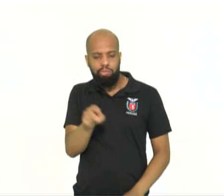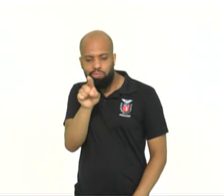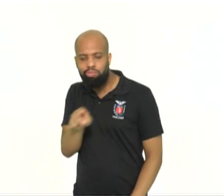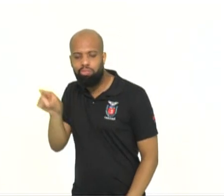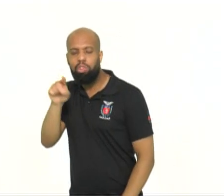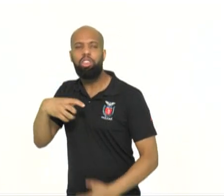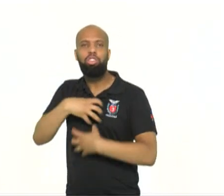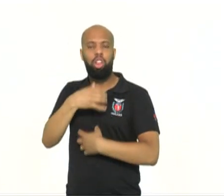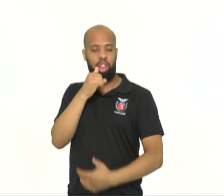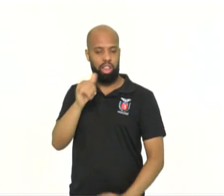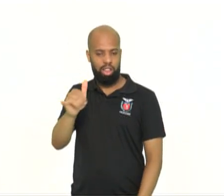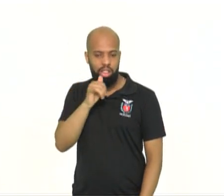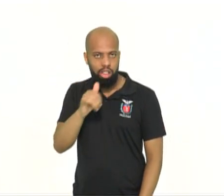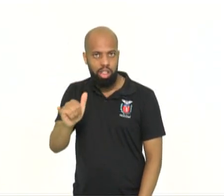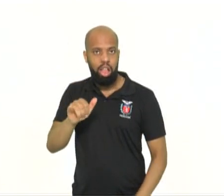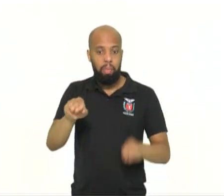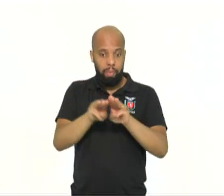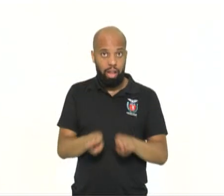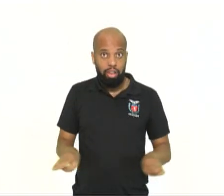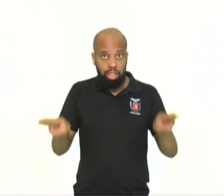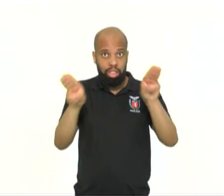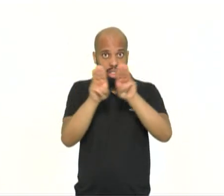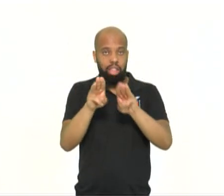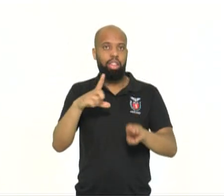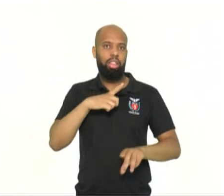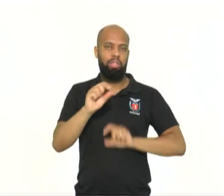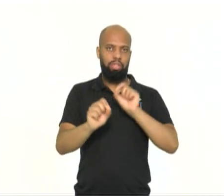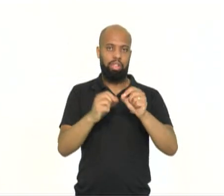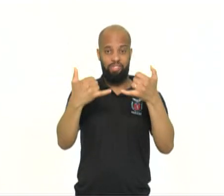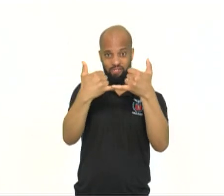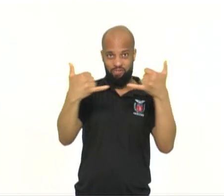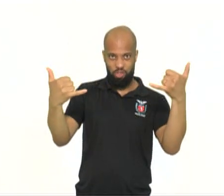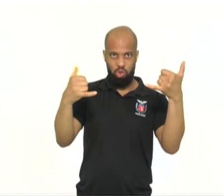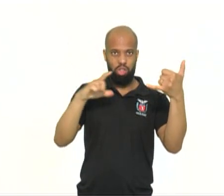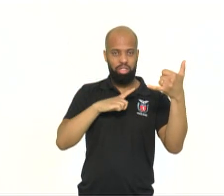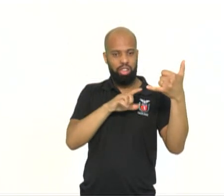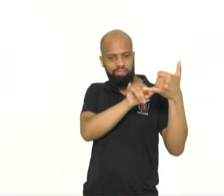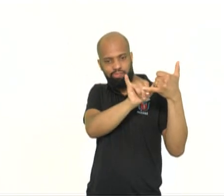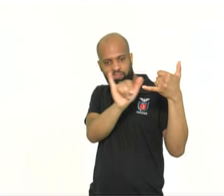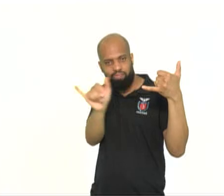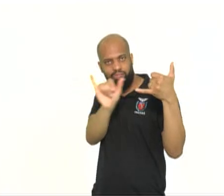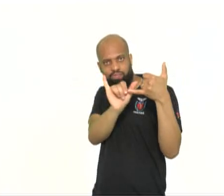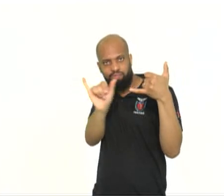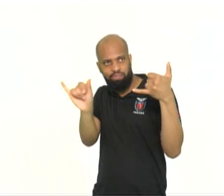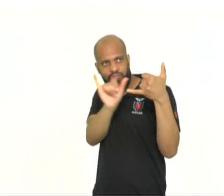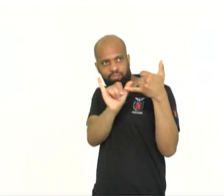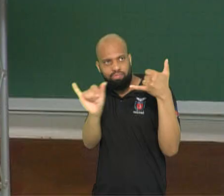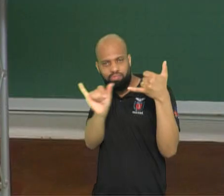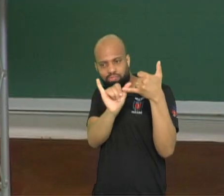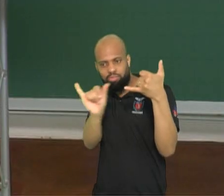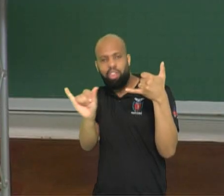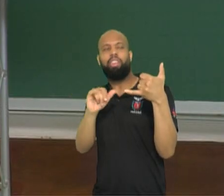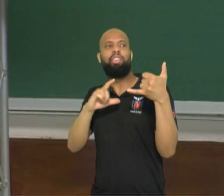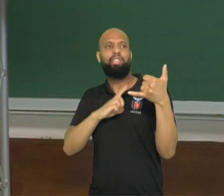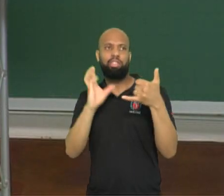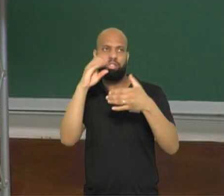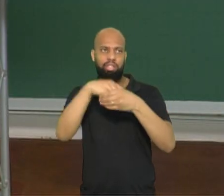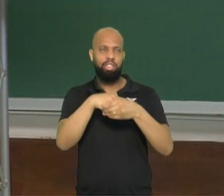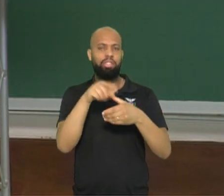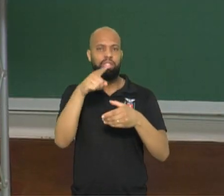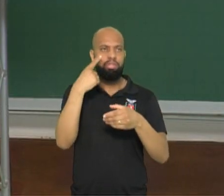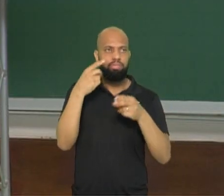energia é conduzida em um fio. Então você tem, né, a eletricidade, por exemplo, conduzida por um fio, desculpa, e